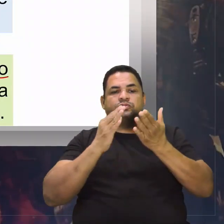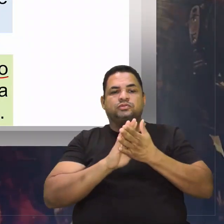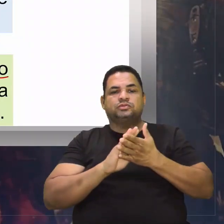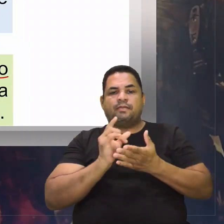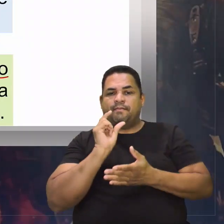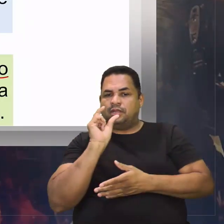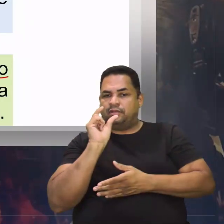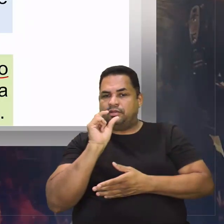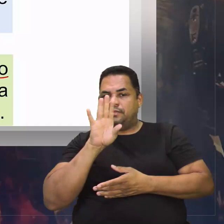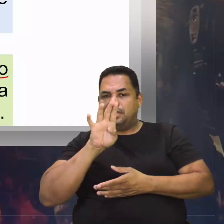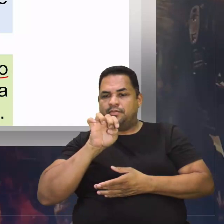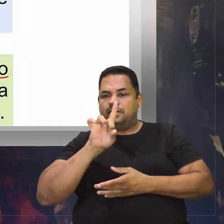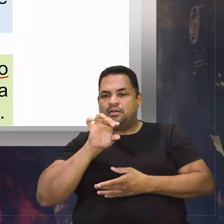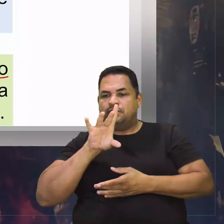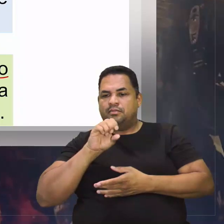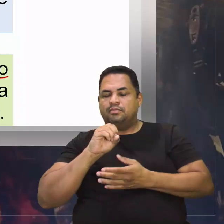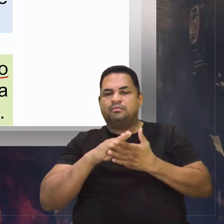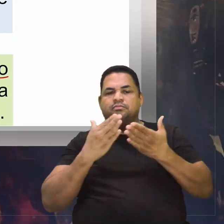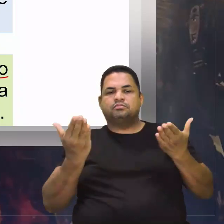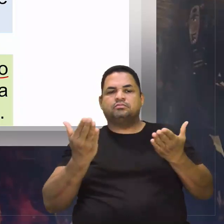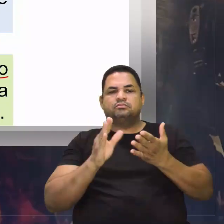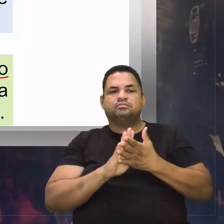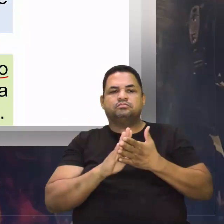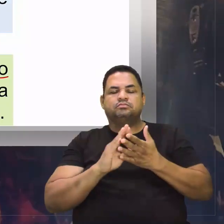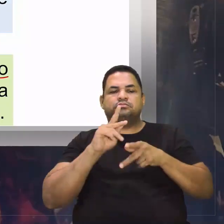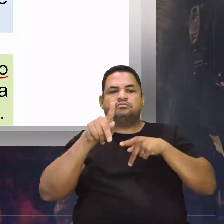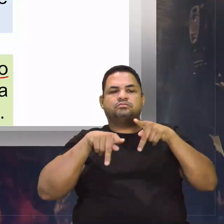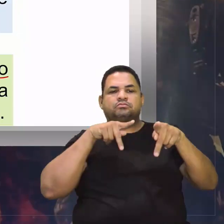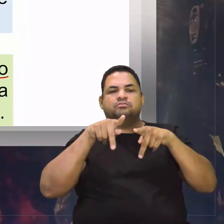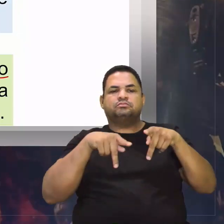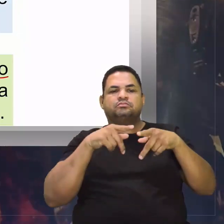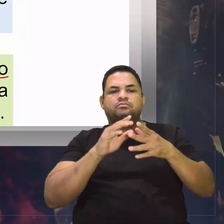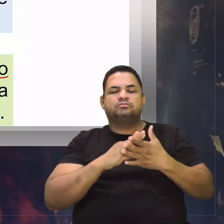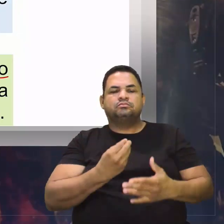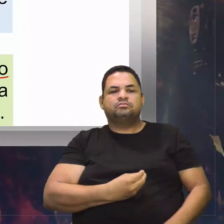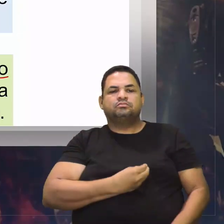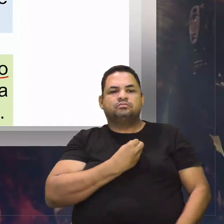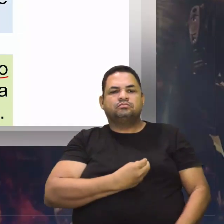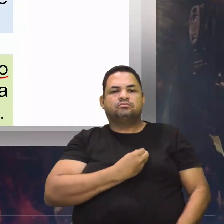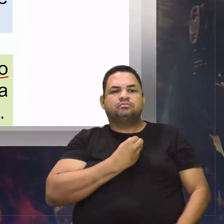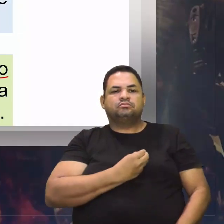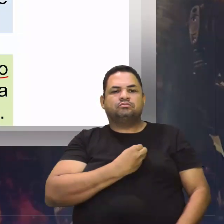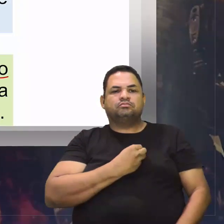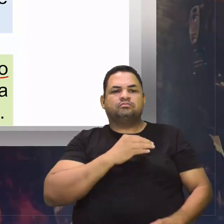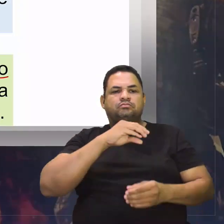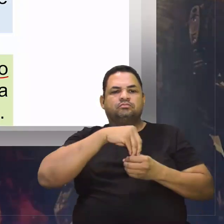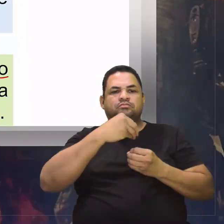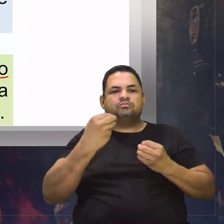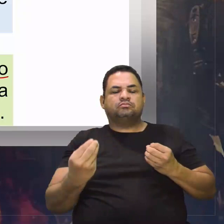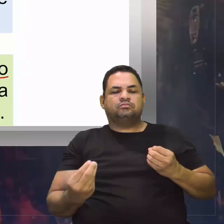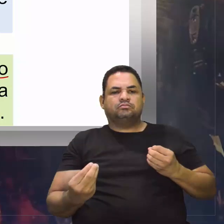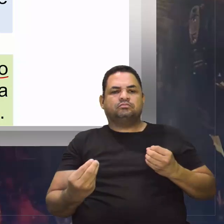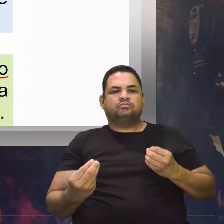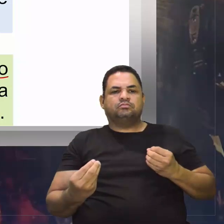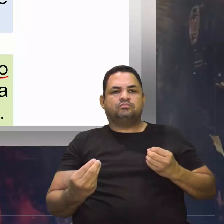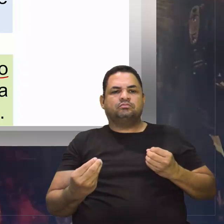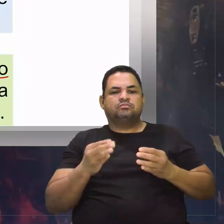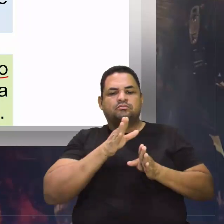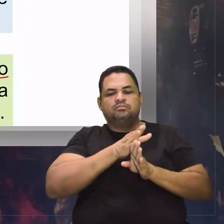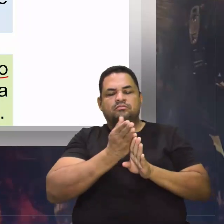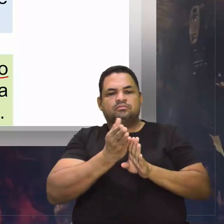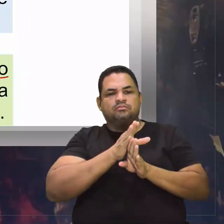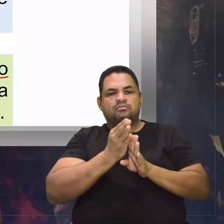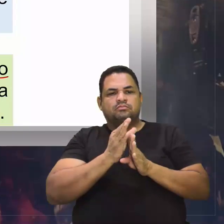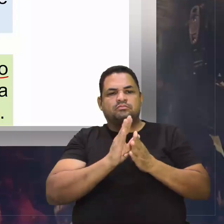bárbaro é justamente aquele povo que vivia fora do muro